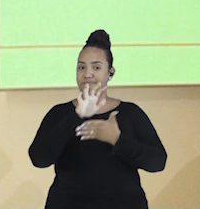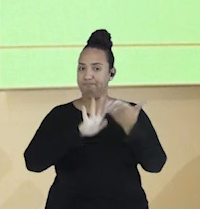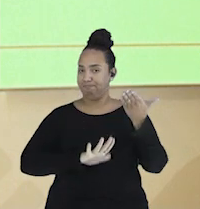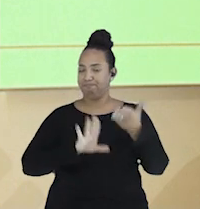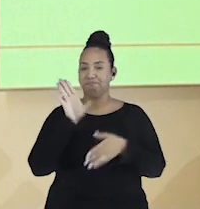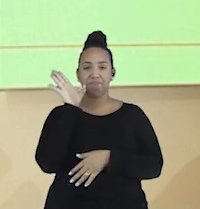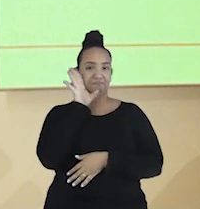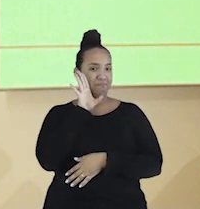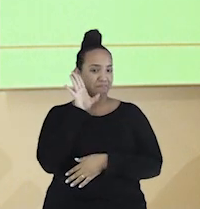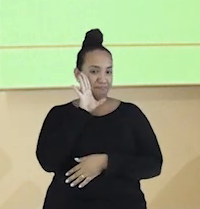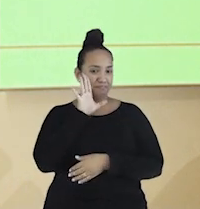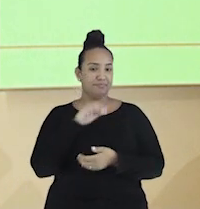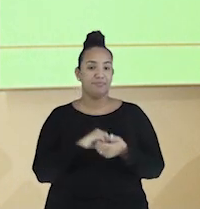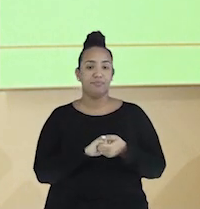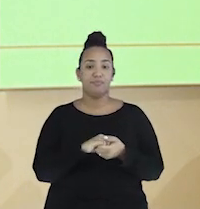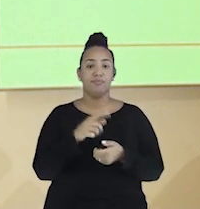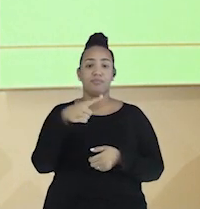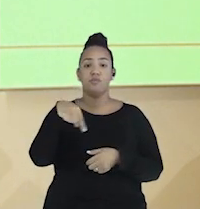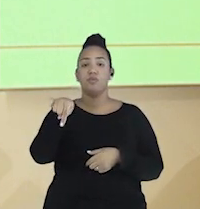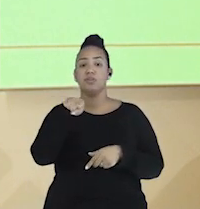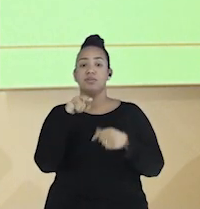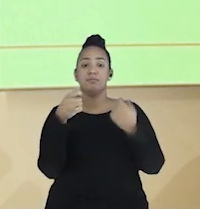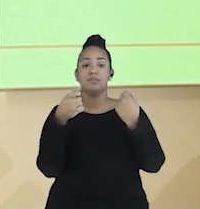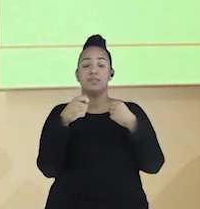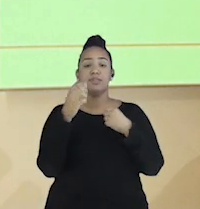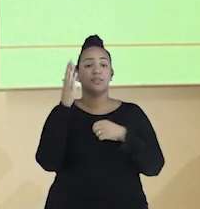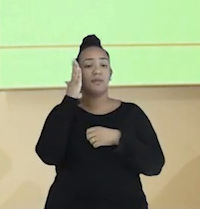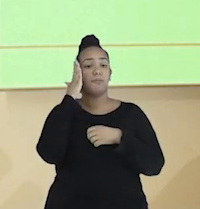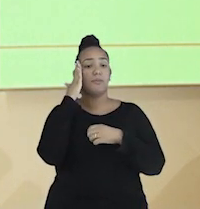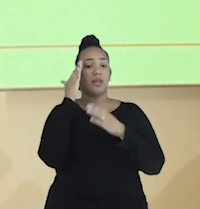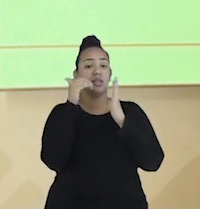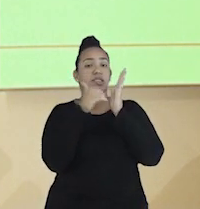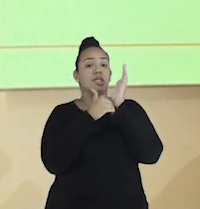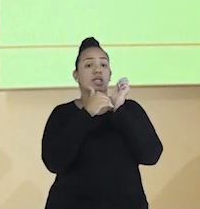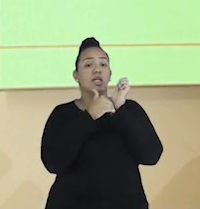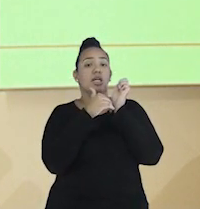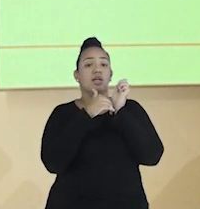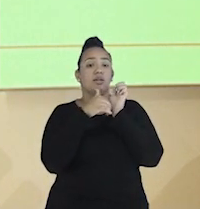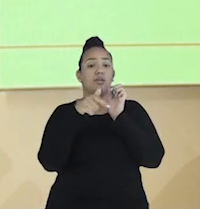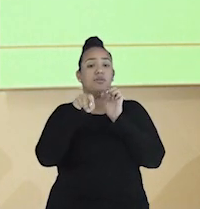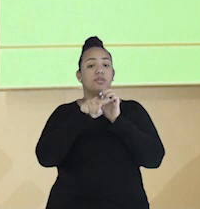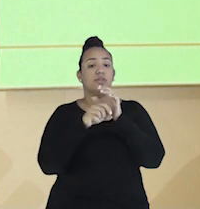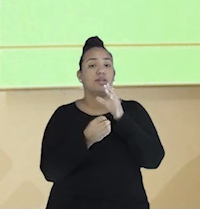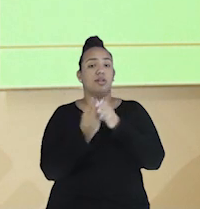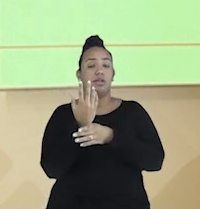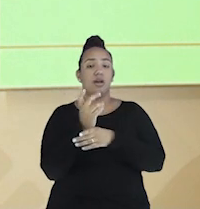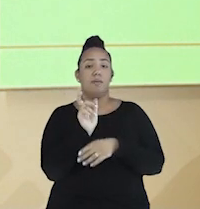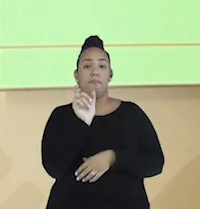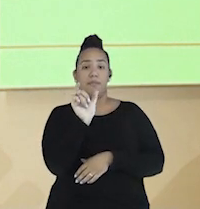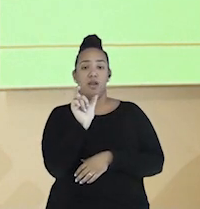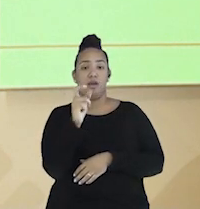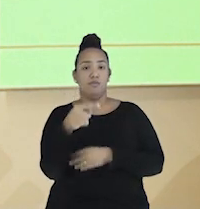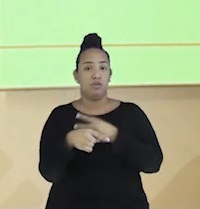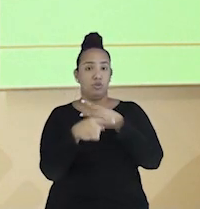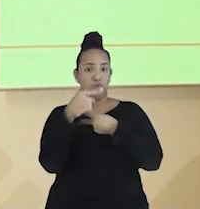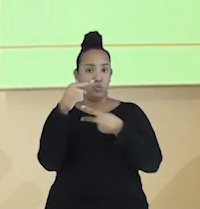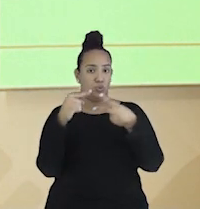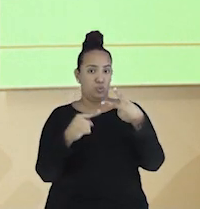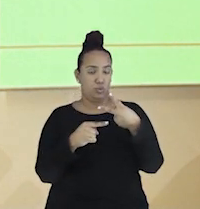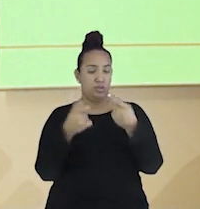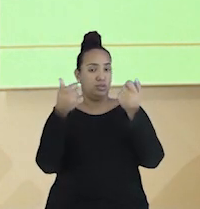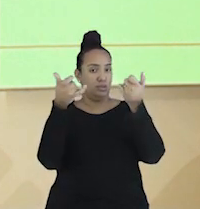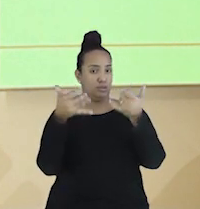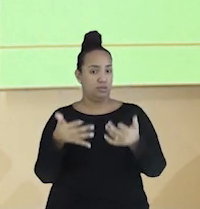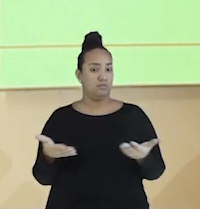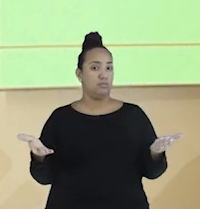bem legal. Você deve decifrar os códigos e formar duas palavras que falamos bastante